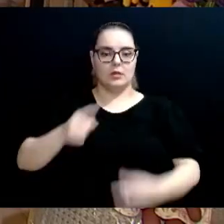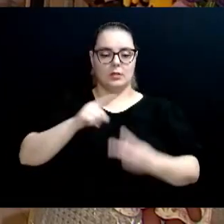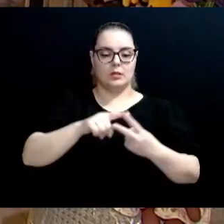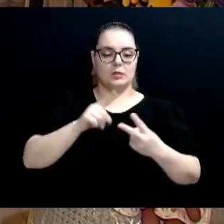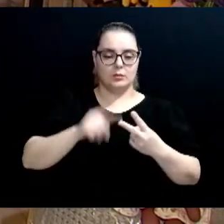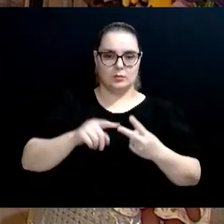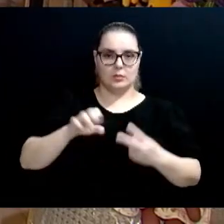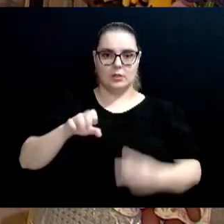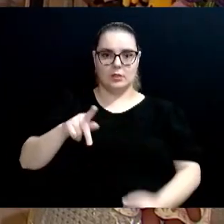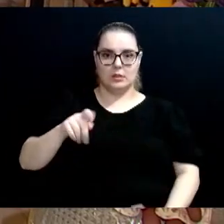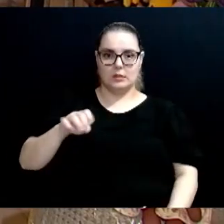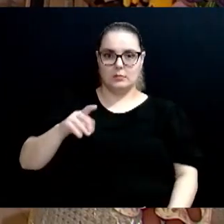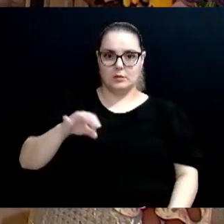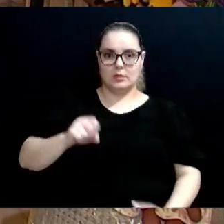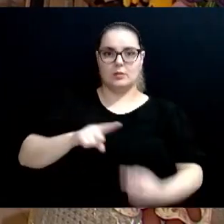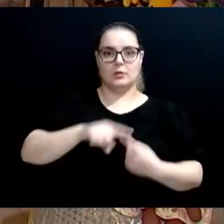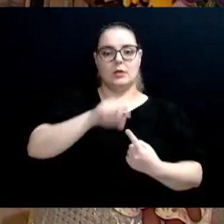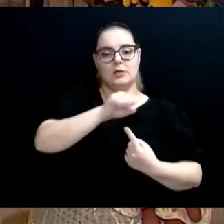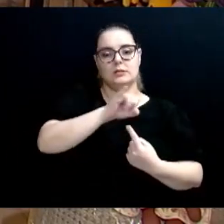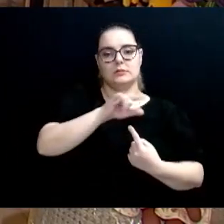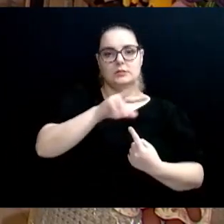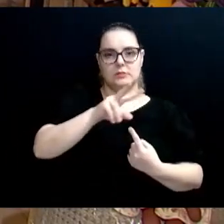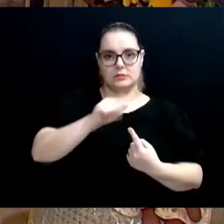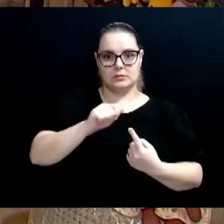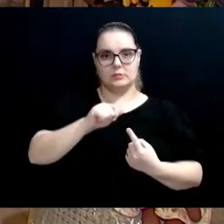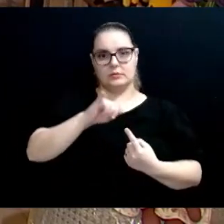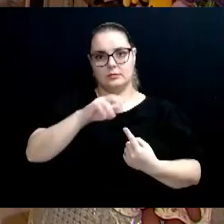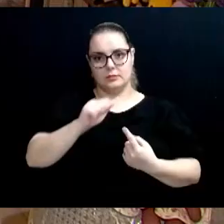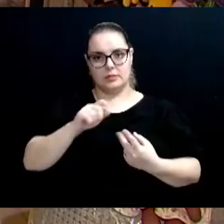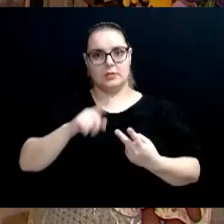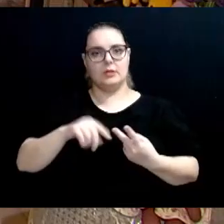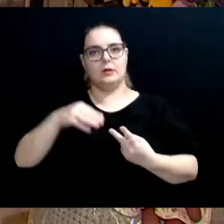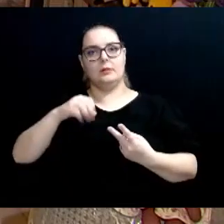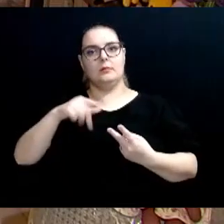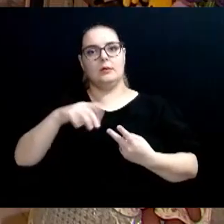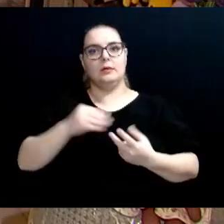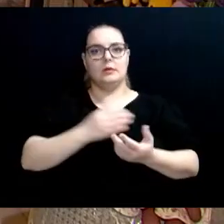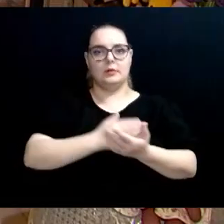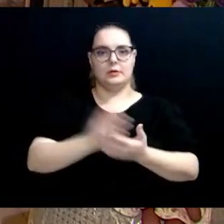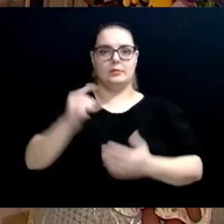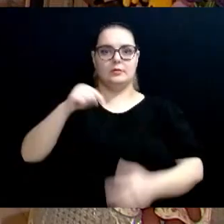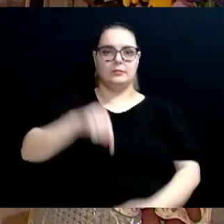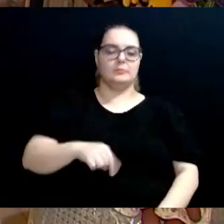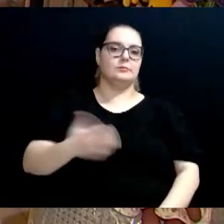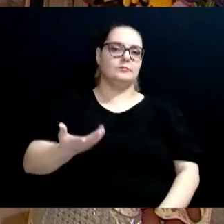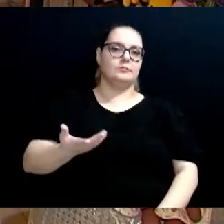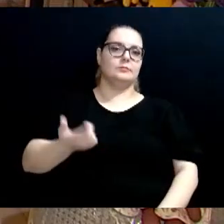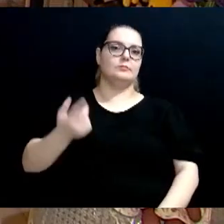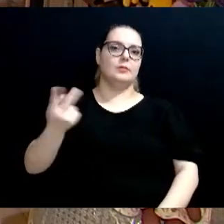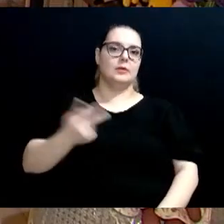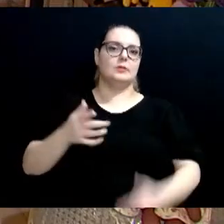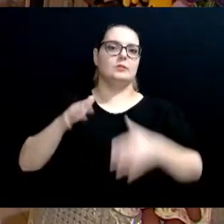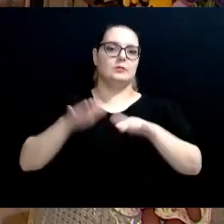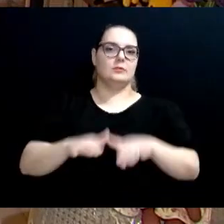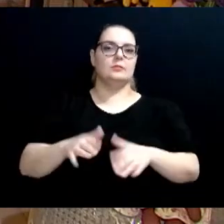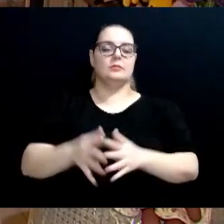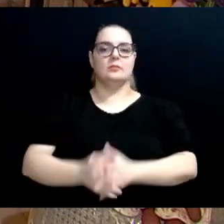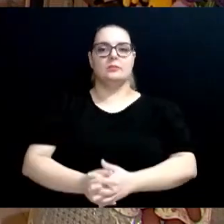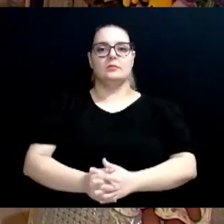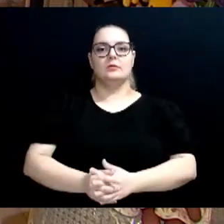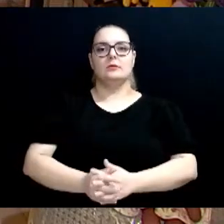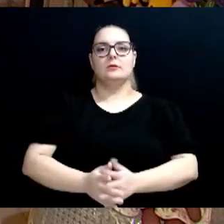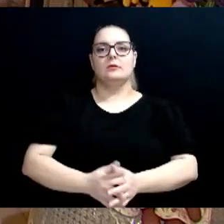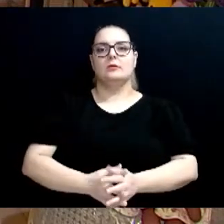cliente. Mas 2 expositoras, que são a Silvia e a Malu, que estão com a gente desde o início,